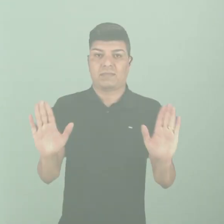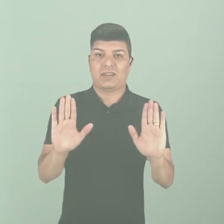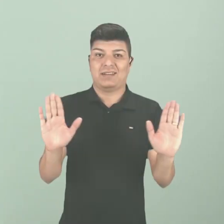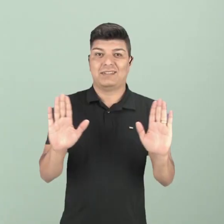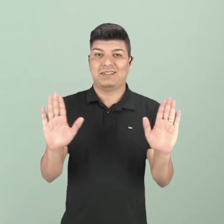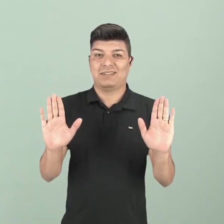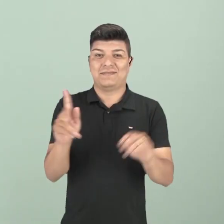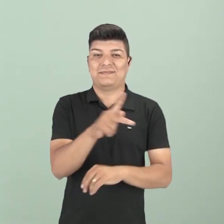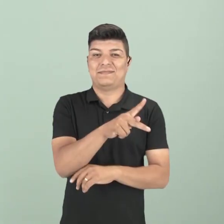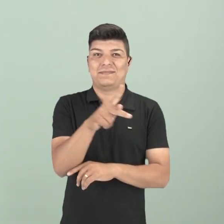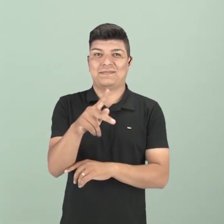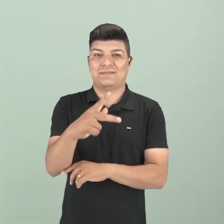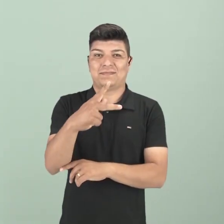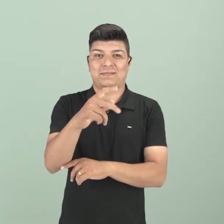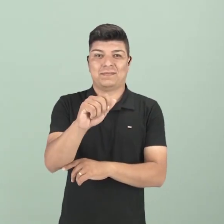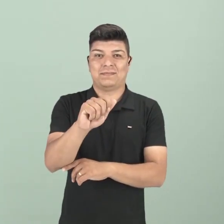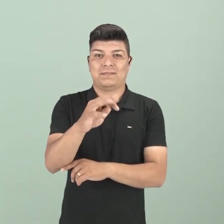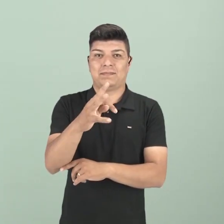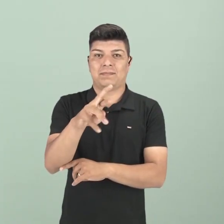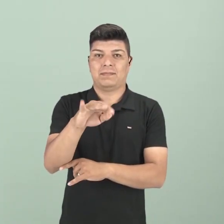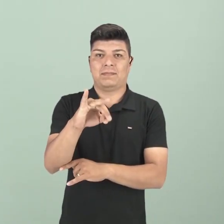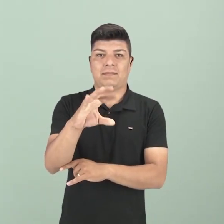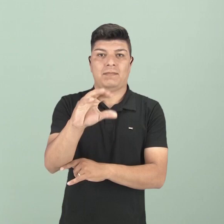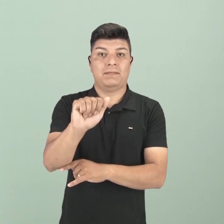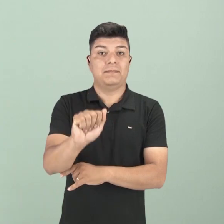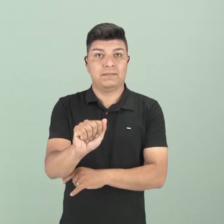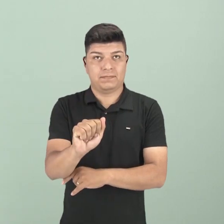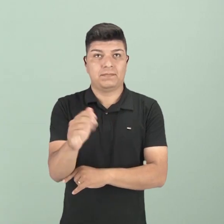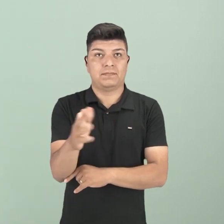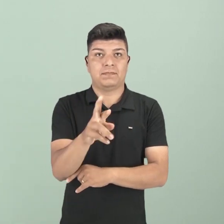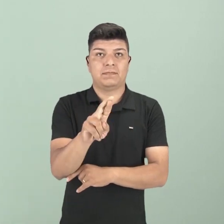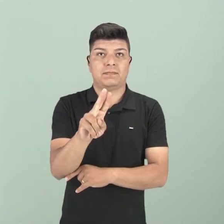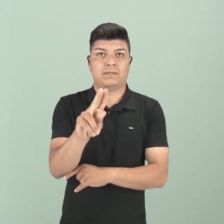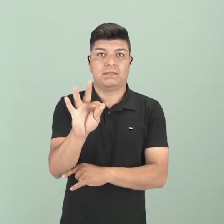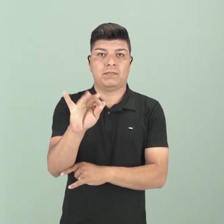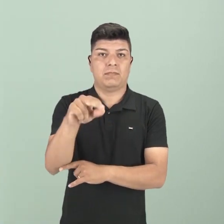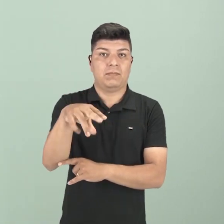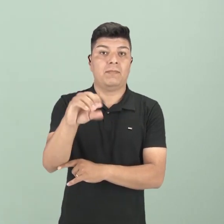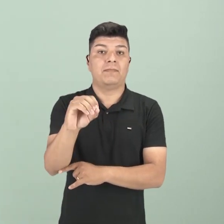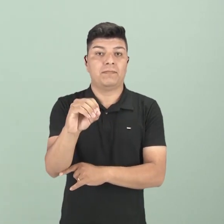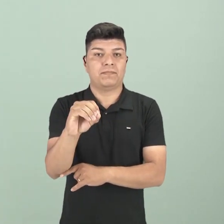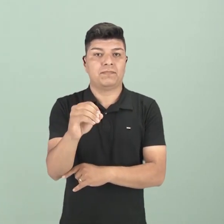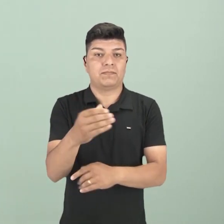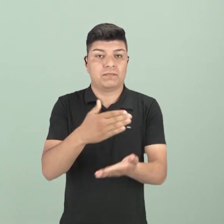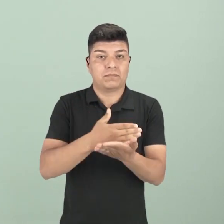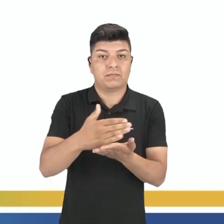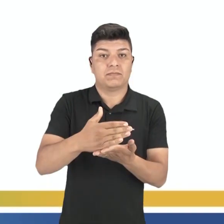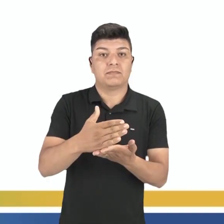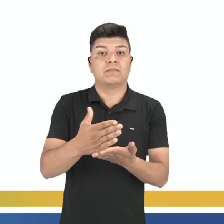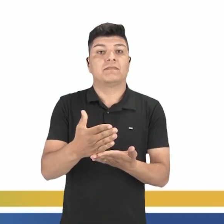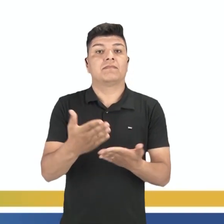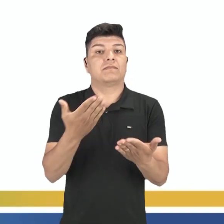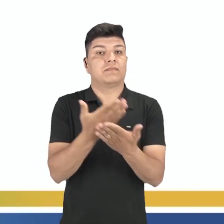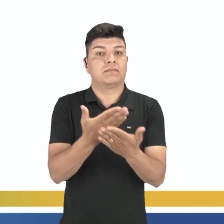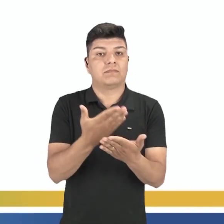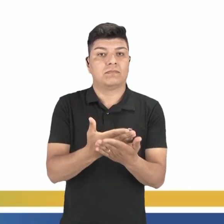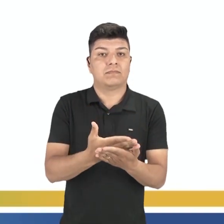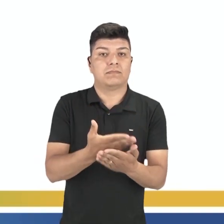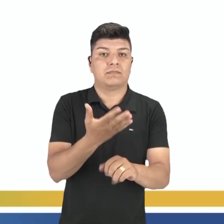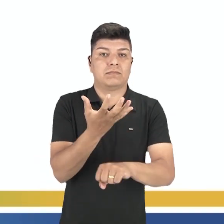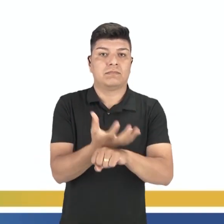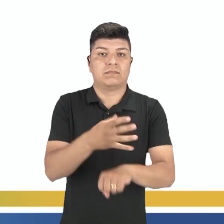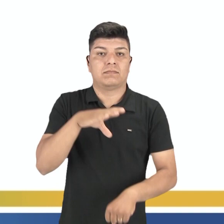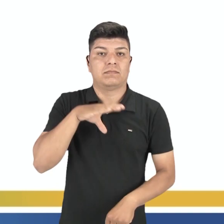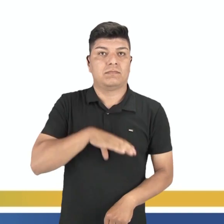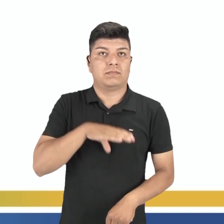Olá, eu sou a professora Patrícia Rufino e vamos iniciar a aula de língua portuguesa. O nosso tema hoje é aprendendo